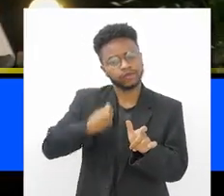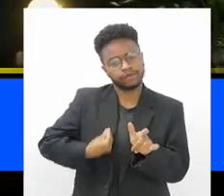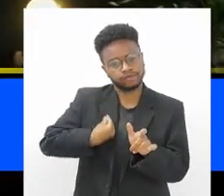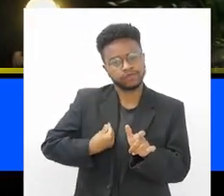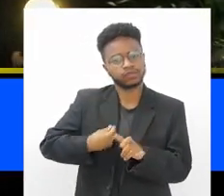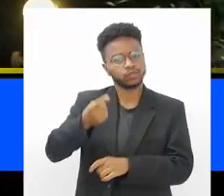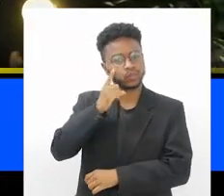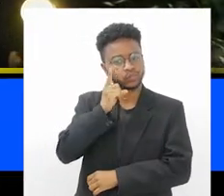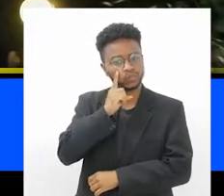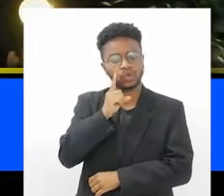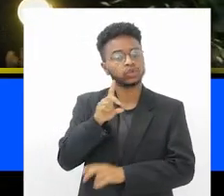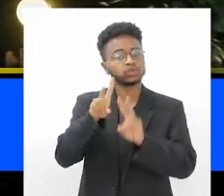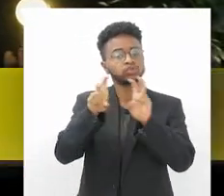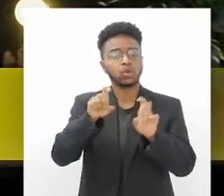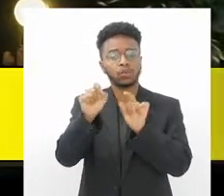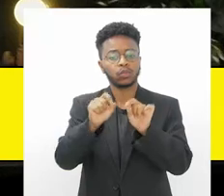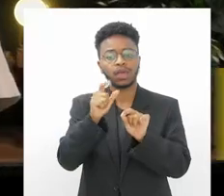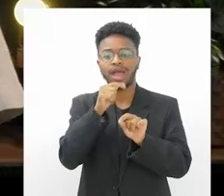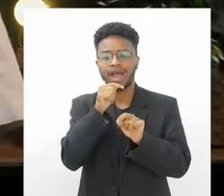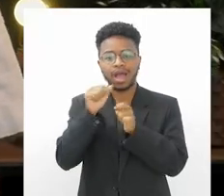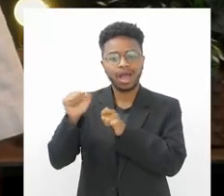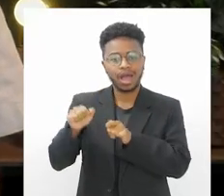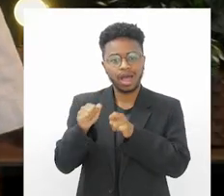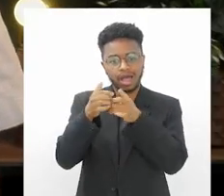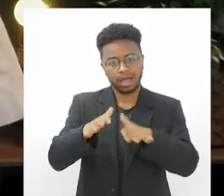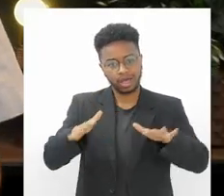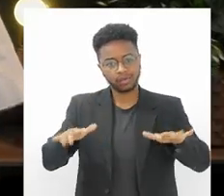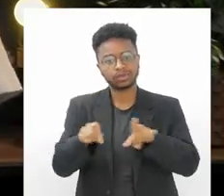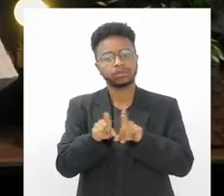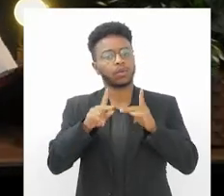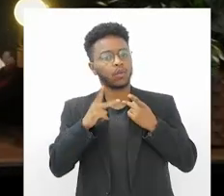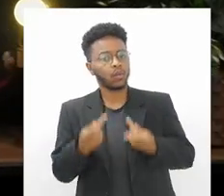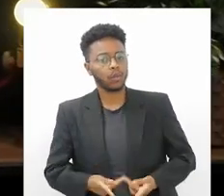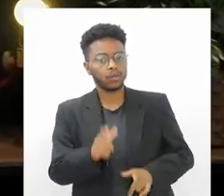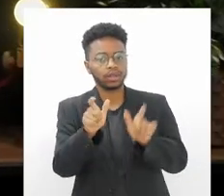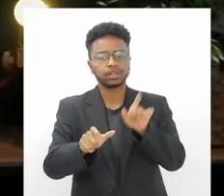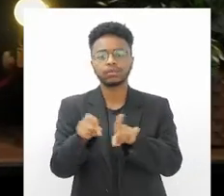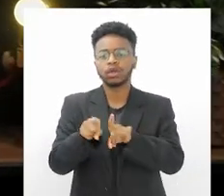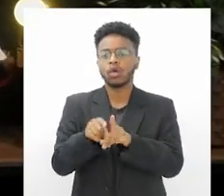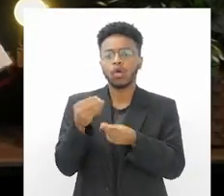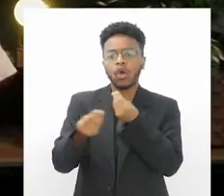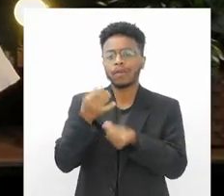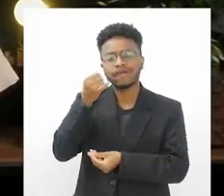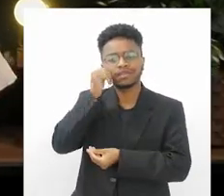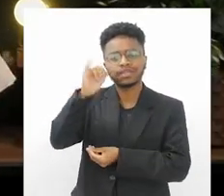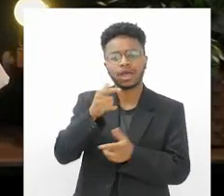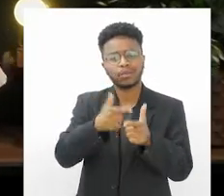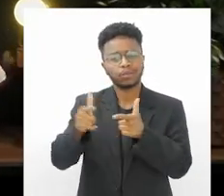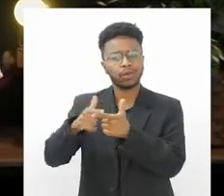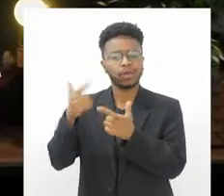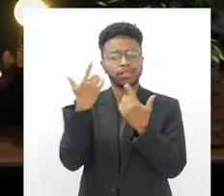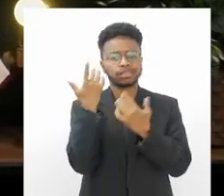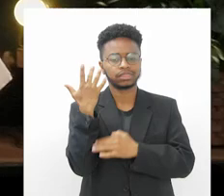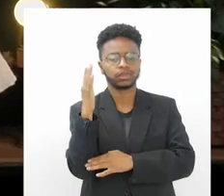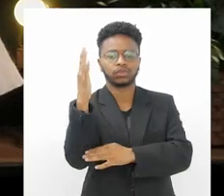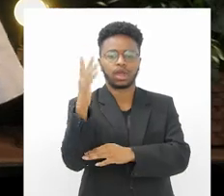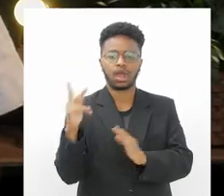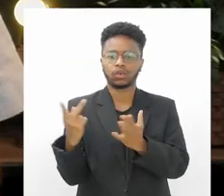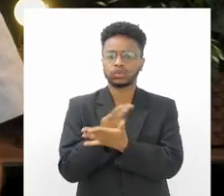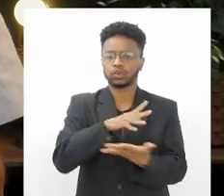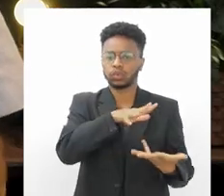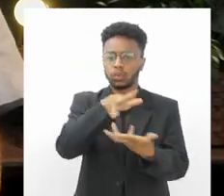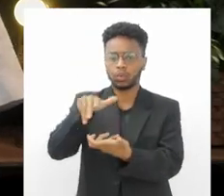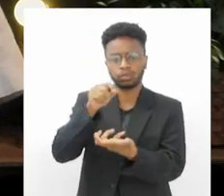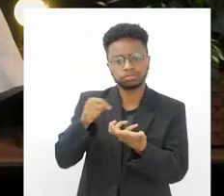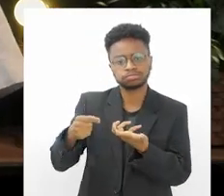A questão dos mares, a questão do ser humano e como tentar evitar catástrofes que têm acontecido pelo